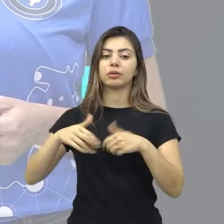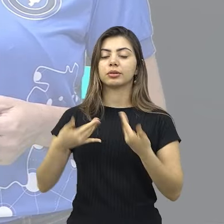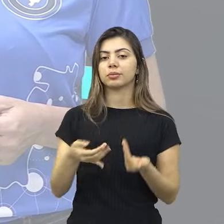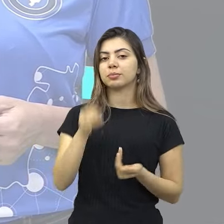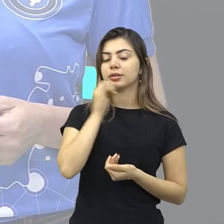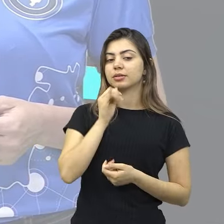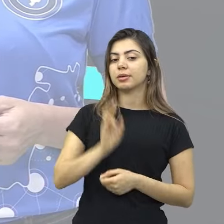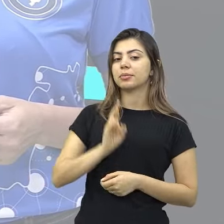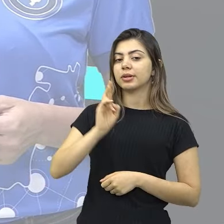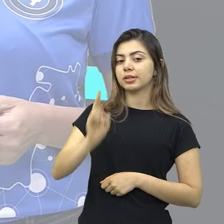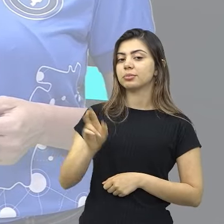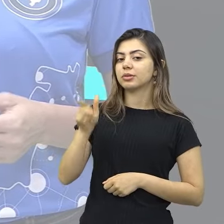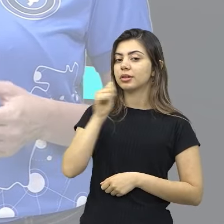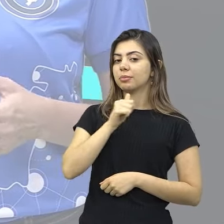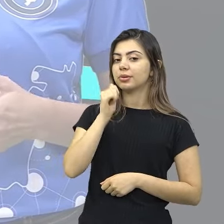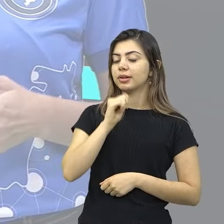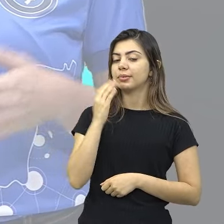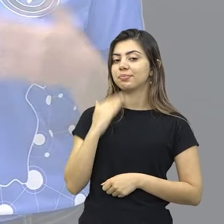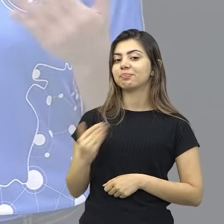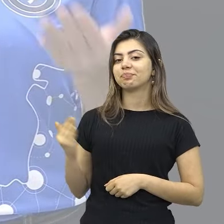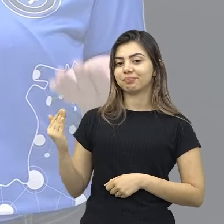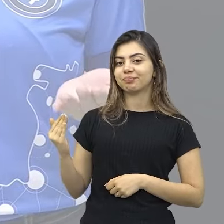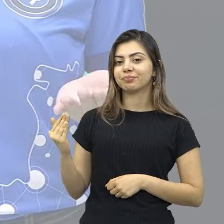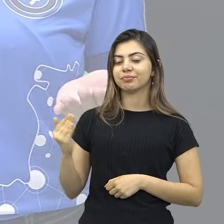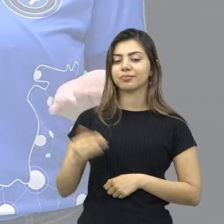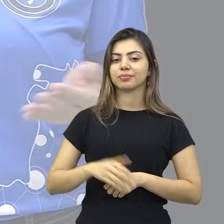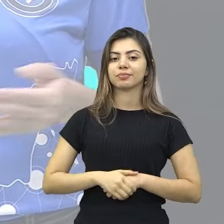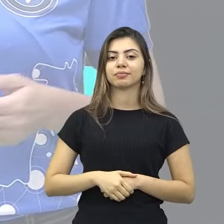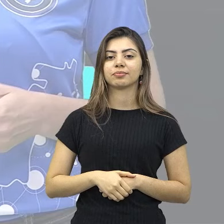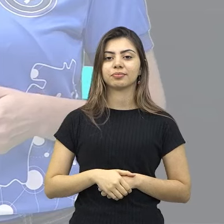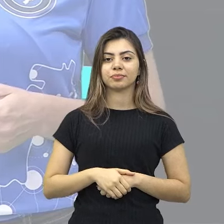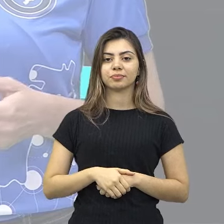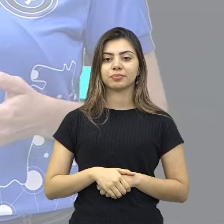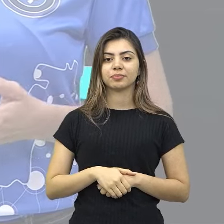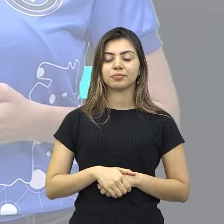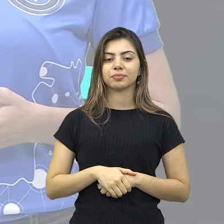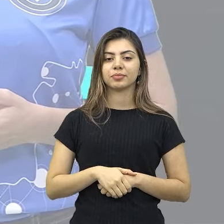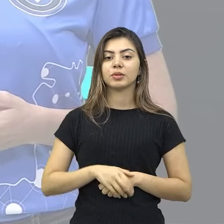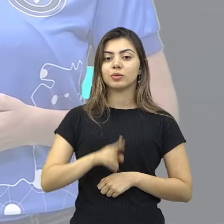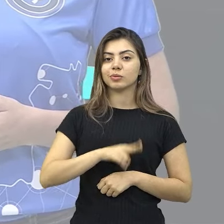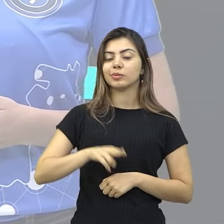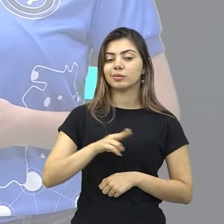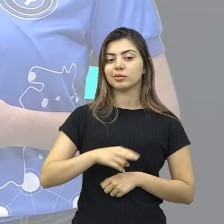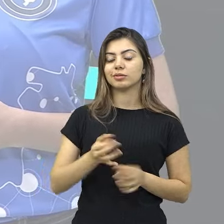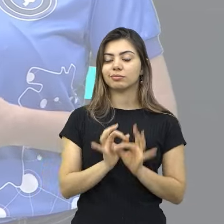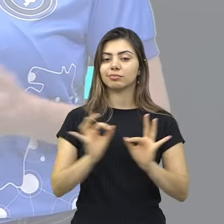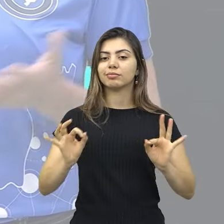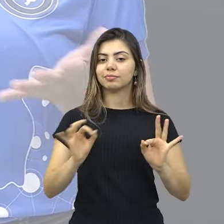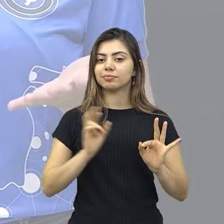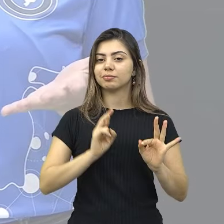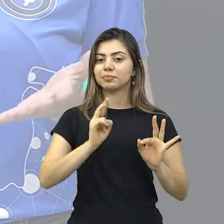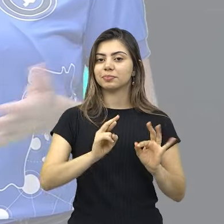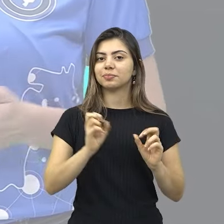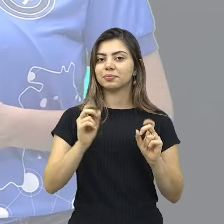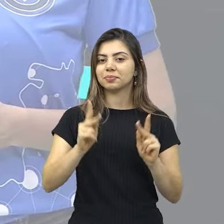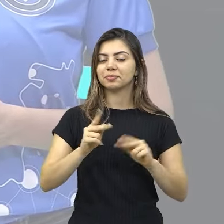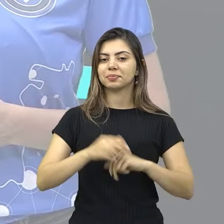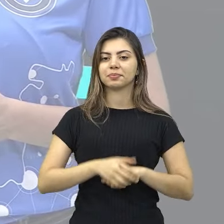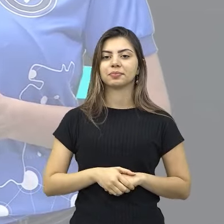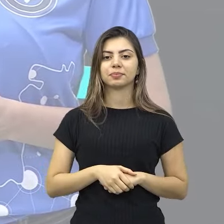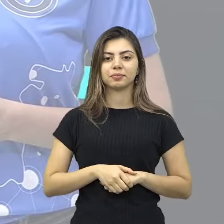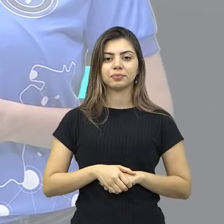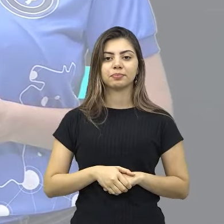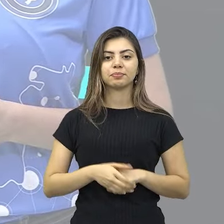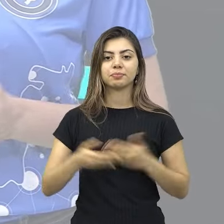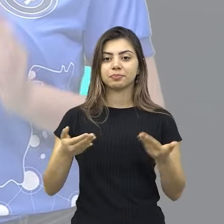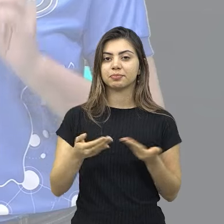Potira. I'm Brazilian. I am ou I'm Brazilian. Ok? Então,